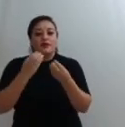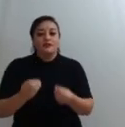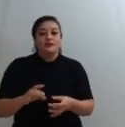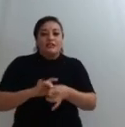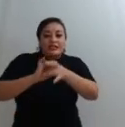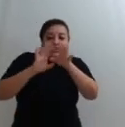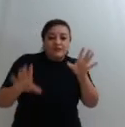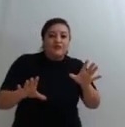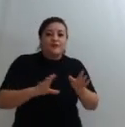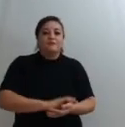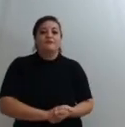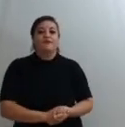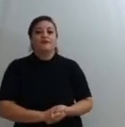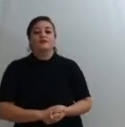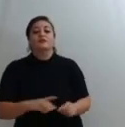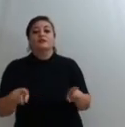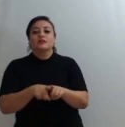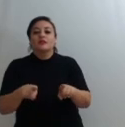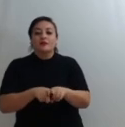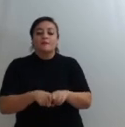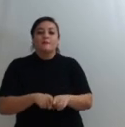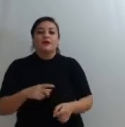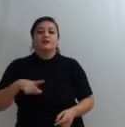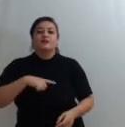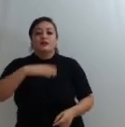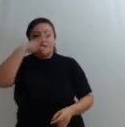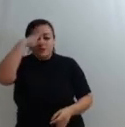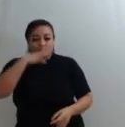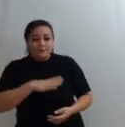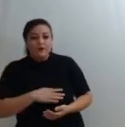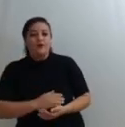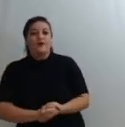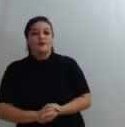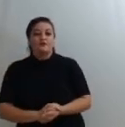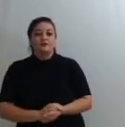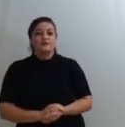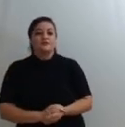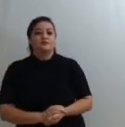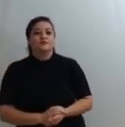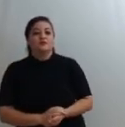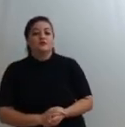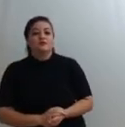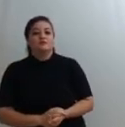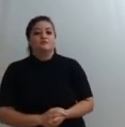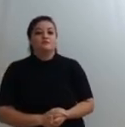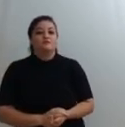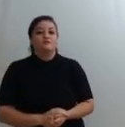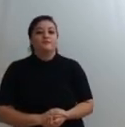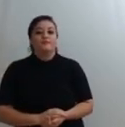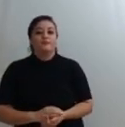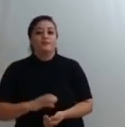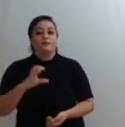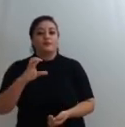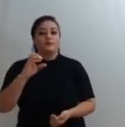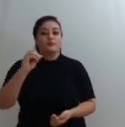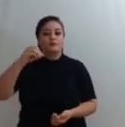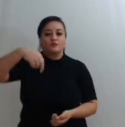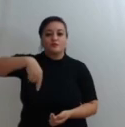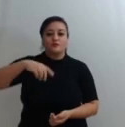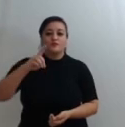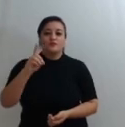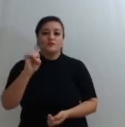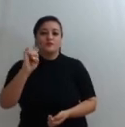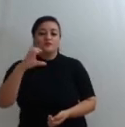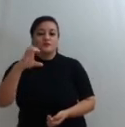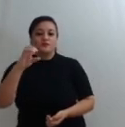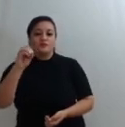ficará também subordinada à constatação de condições pessoais que façam presumir que o liberado não voltará a delinquir. A